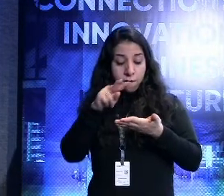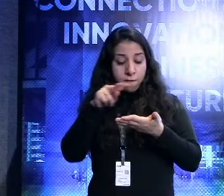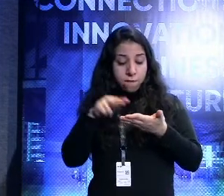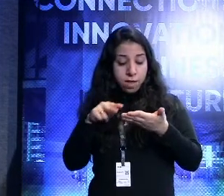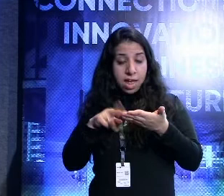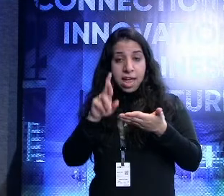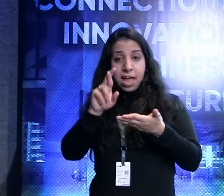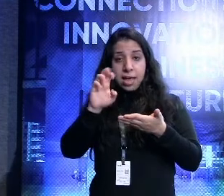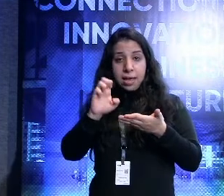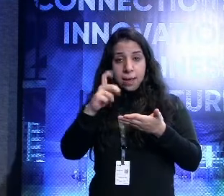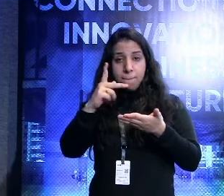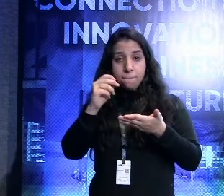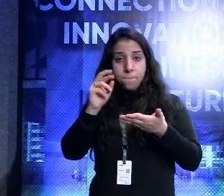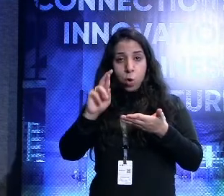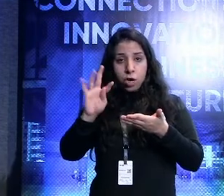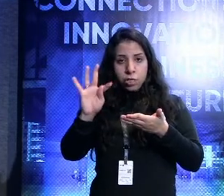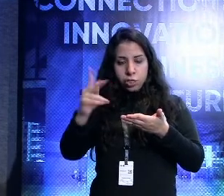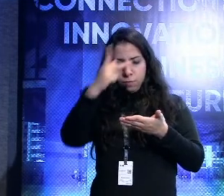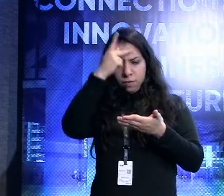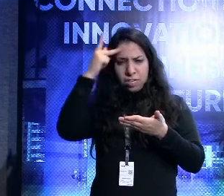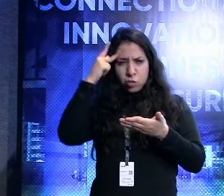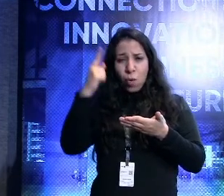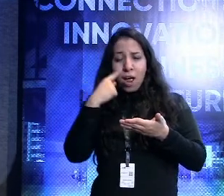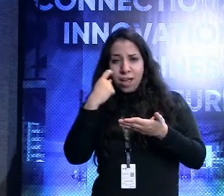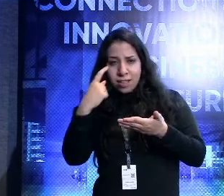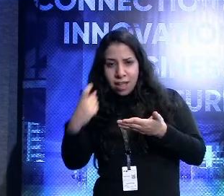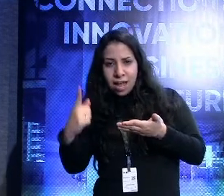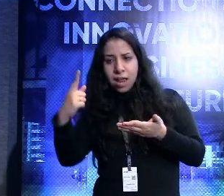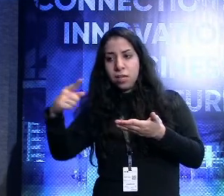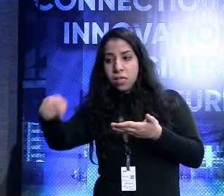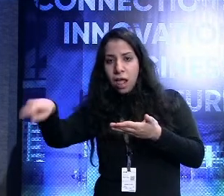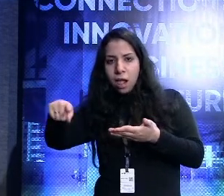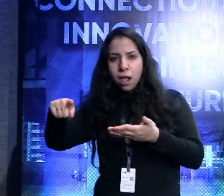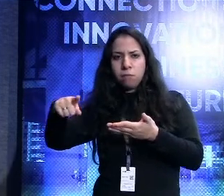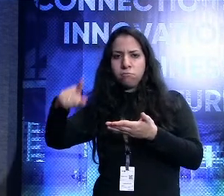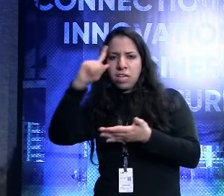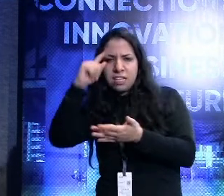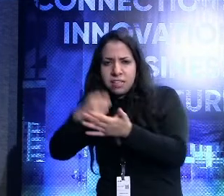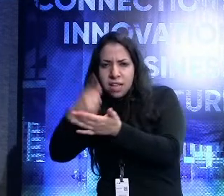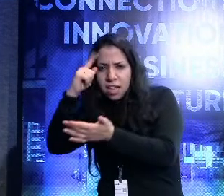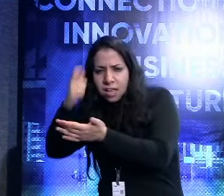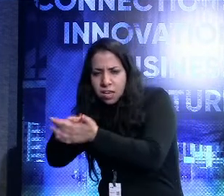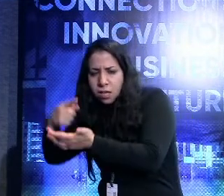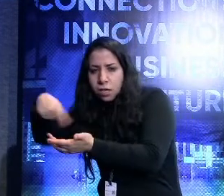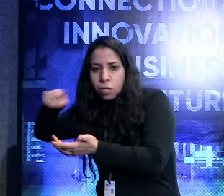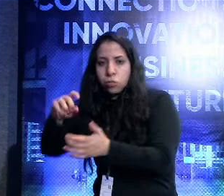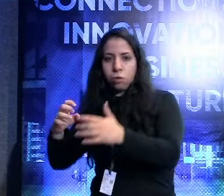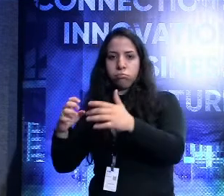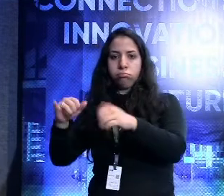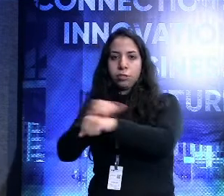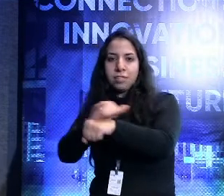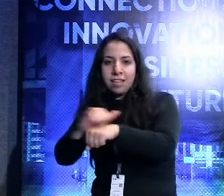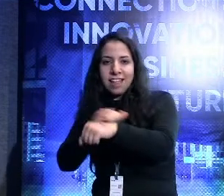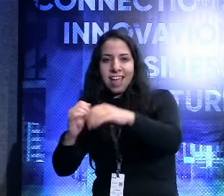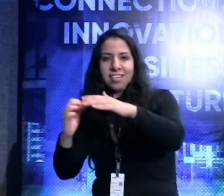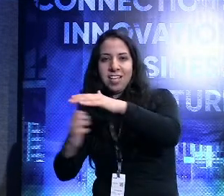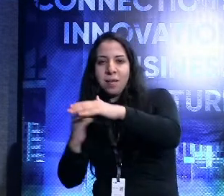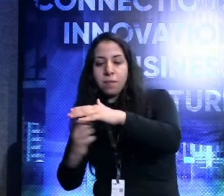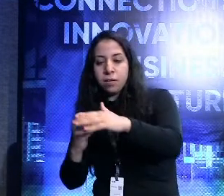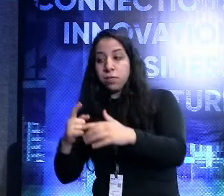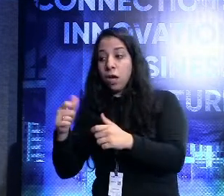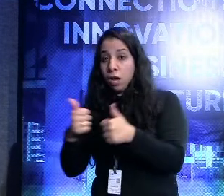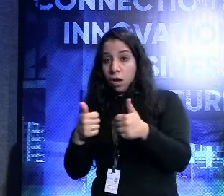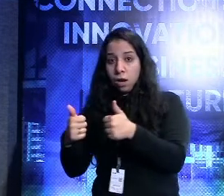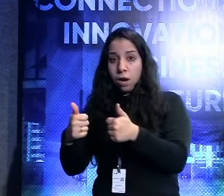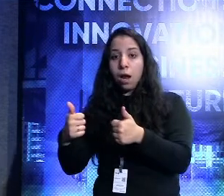interessadas, que são as pessoas que tomam decisões extremamente importantes na empresa e estratégicas, para ver se faz sentido? Vamos. E vamos validar